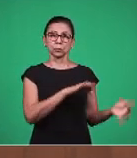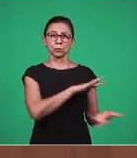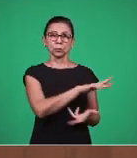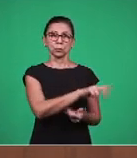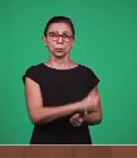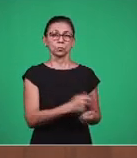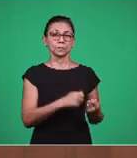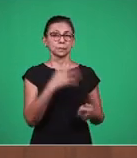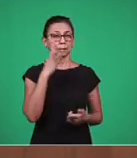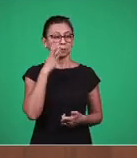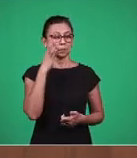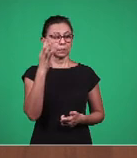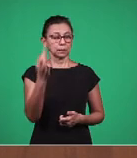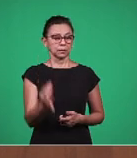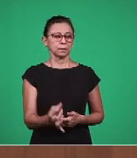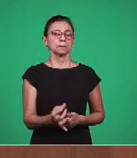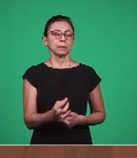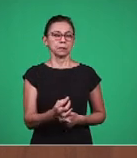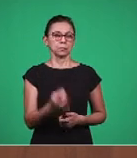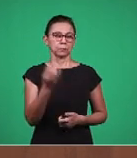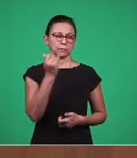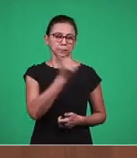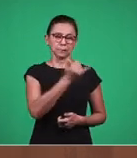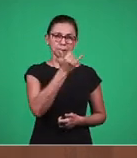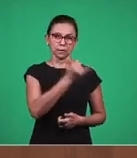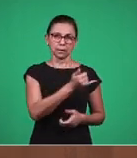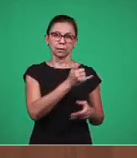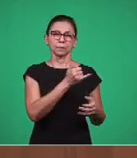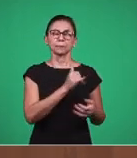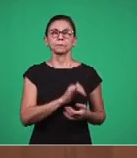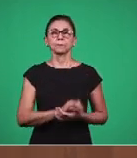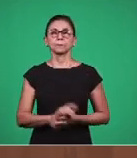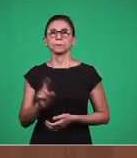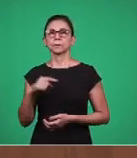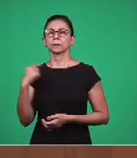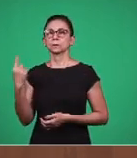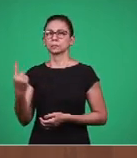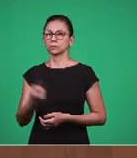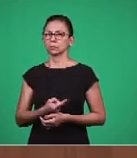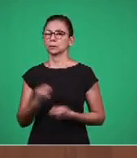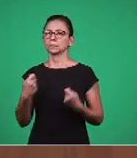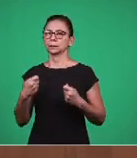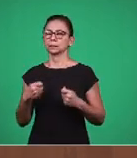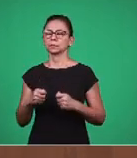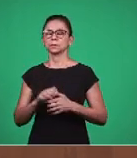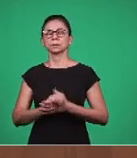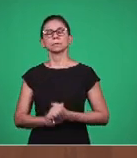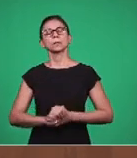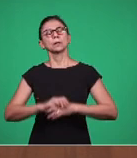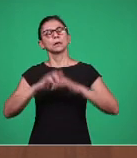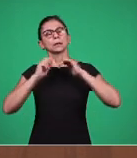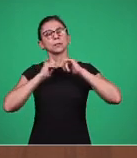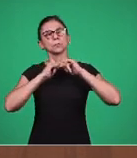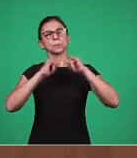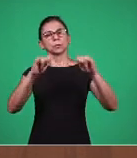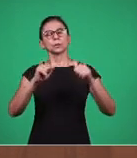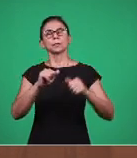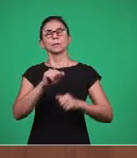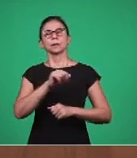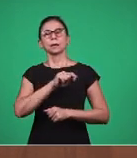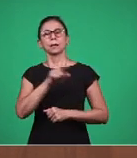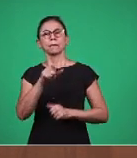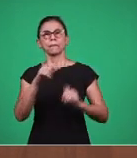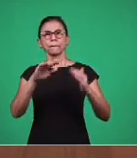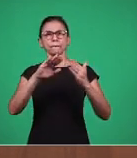Santo, ouvirá. Estaremos nos preparando para dizer isso ao nosso vizinho,